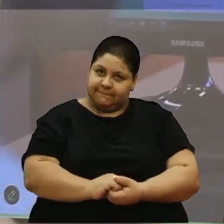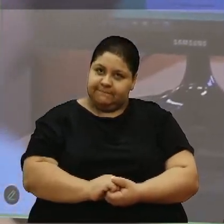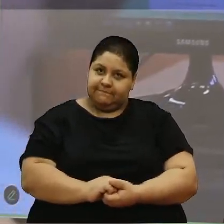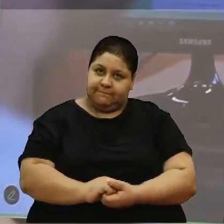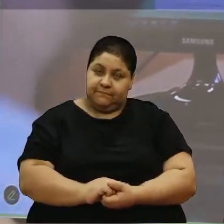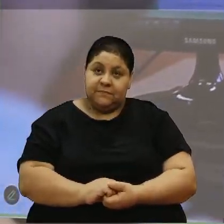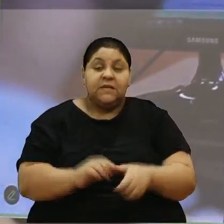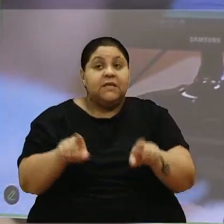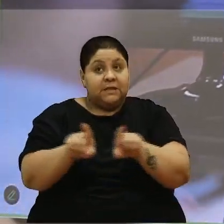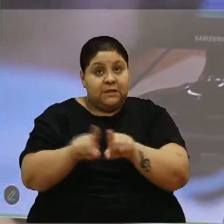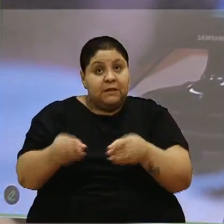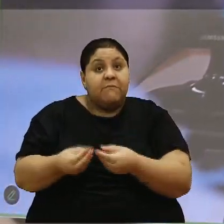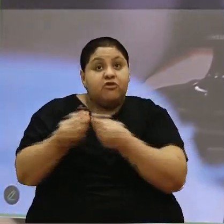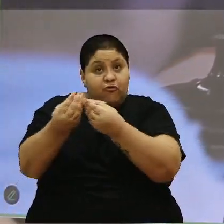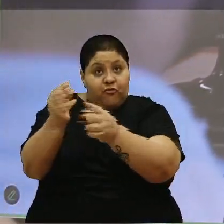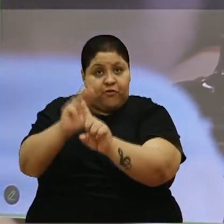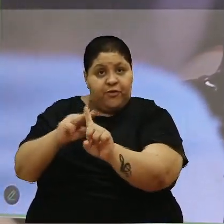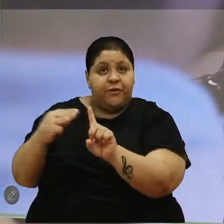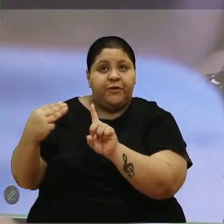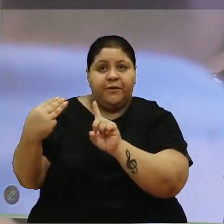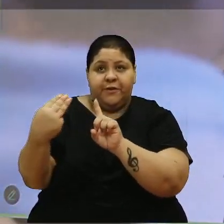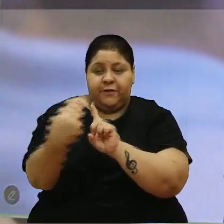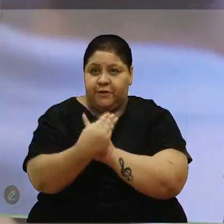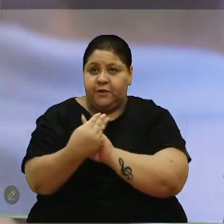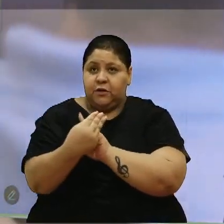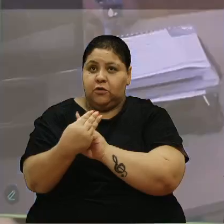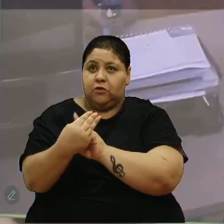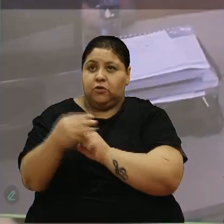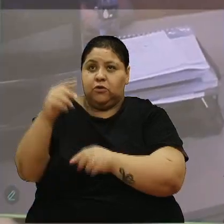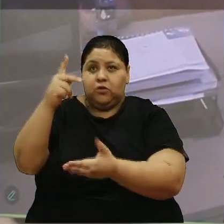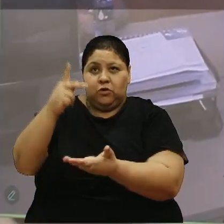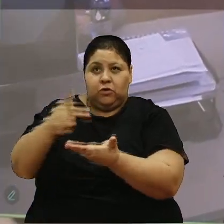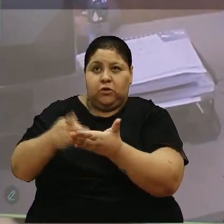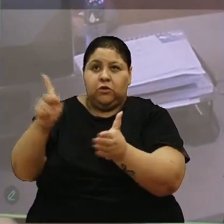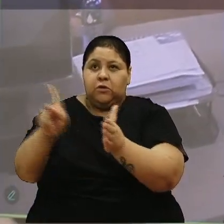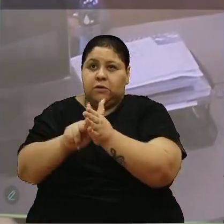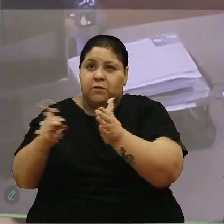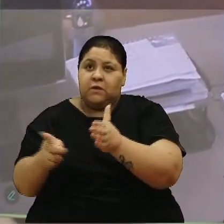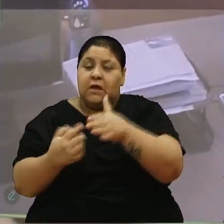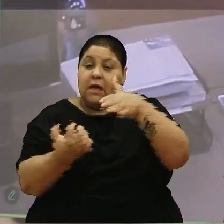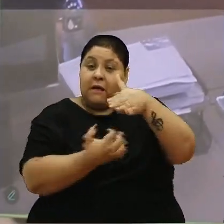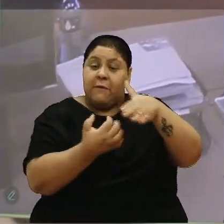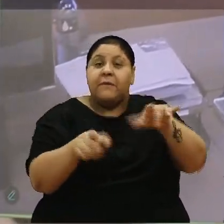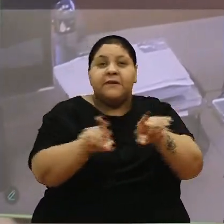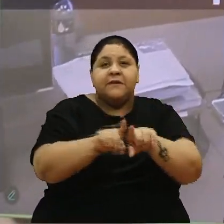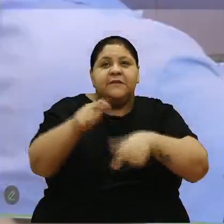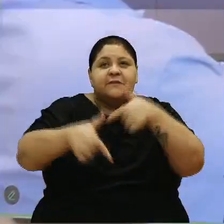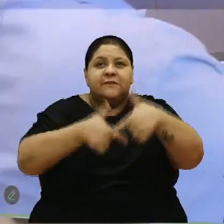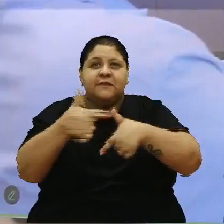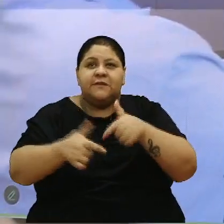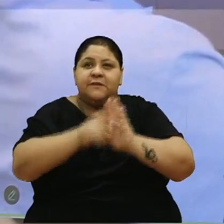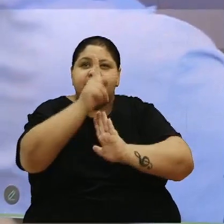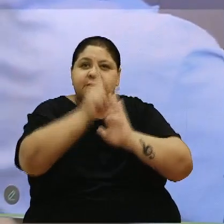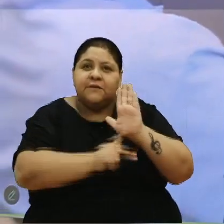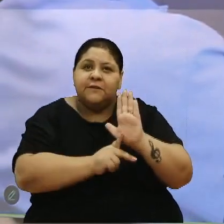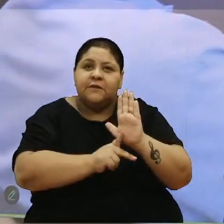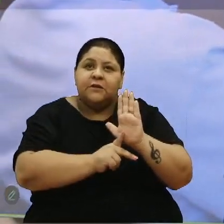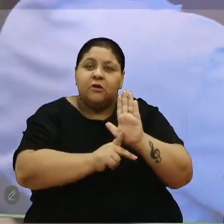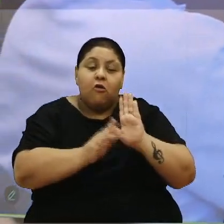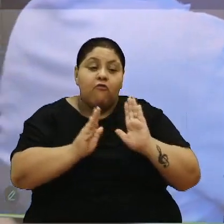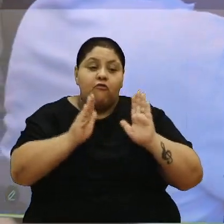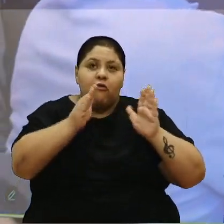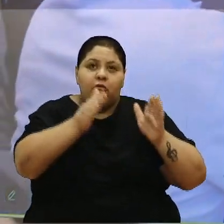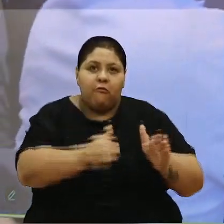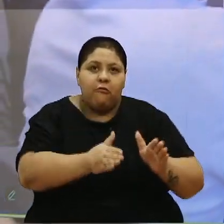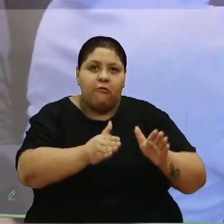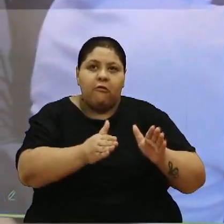Além de oferecer ao mercado as suas linhas próprias, a Autotrave também trabalha com projetos personalizados.